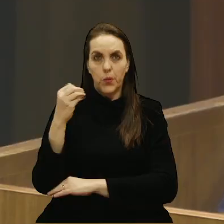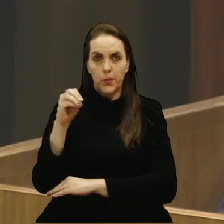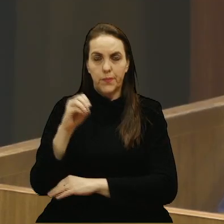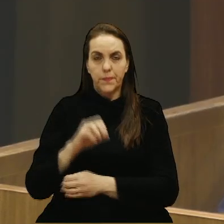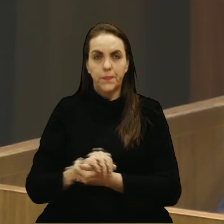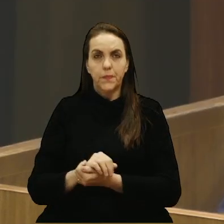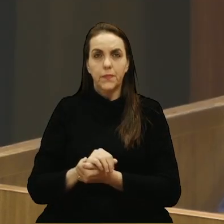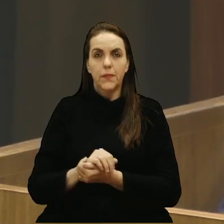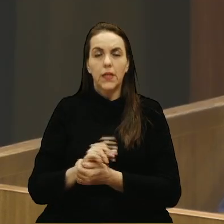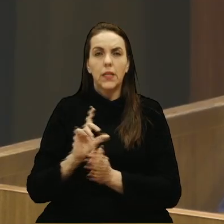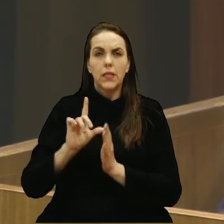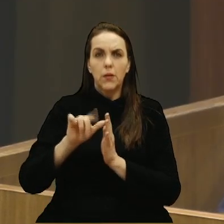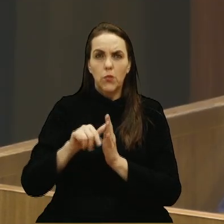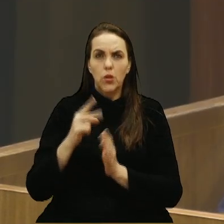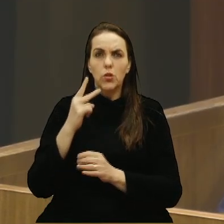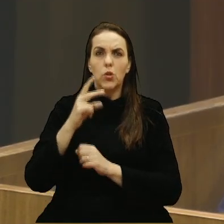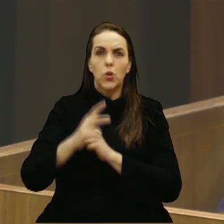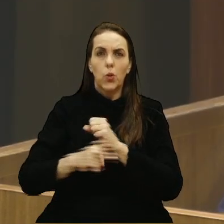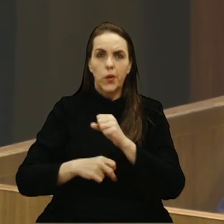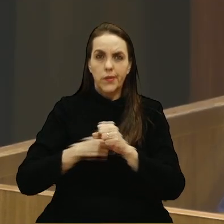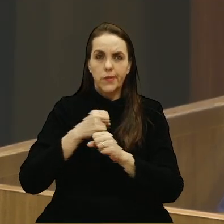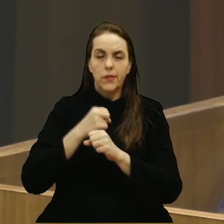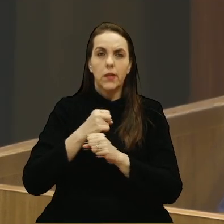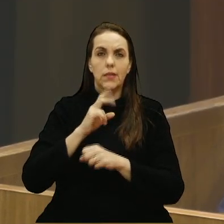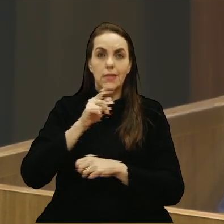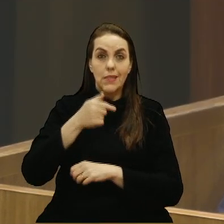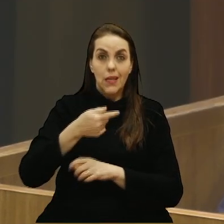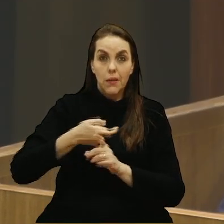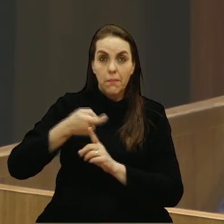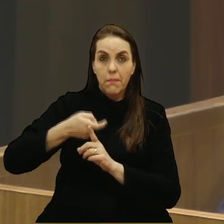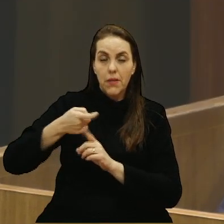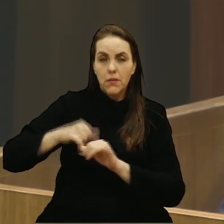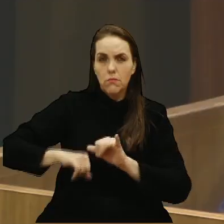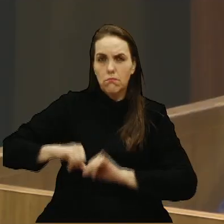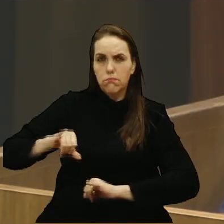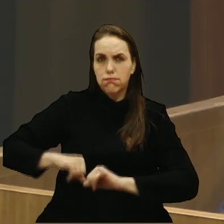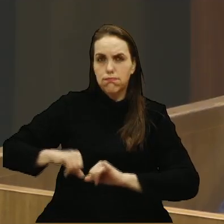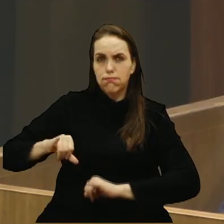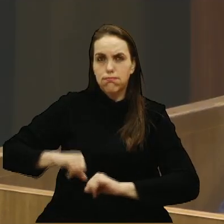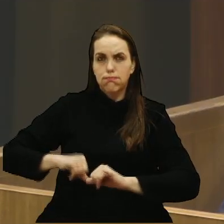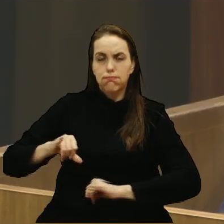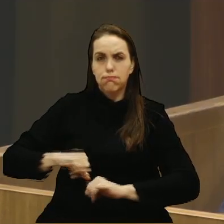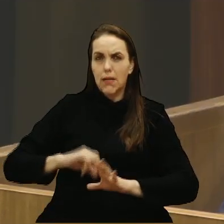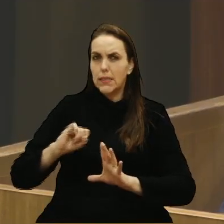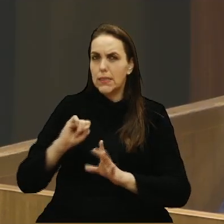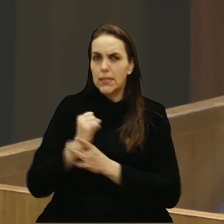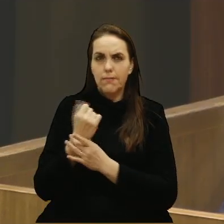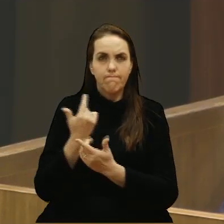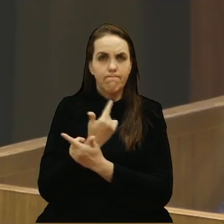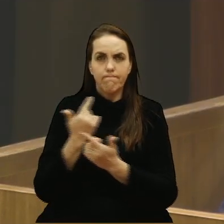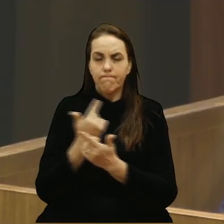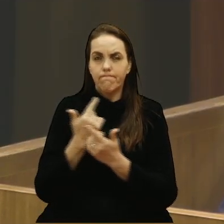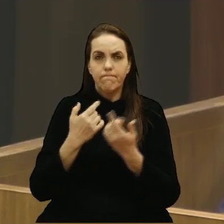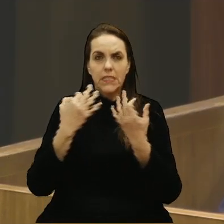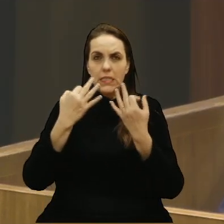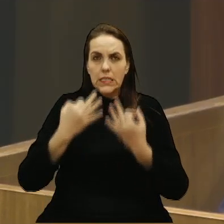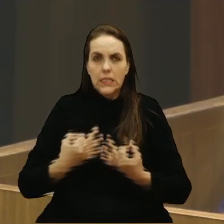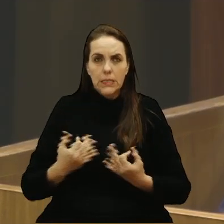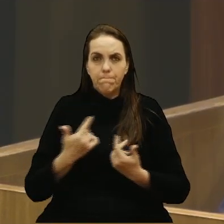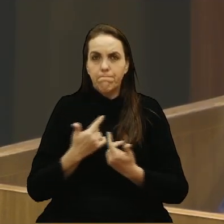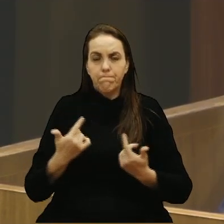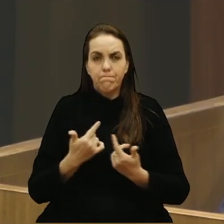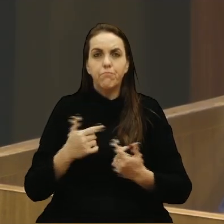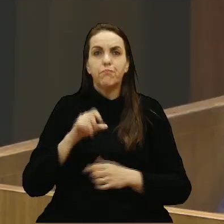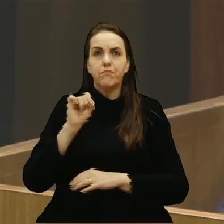Depois de 2 anos e 7 meses de sofrimento, de insegurança, de incerteza,